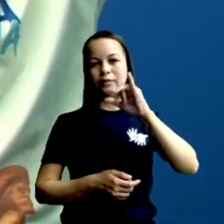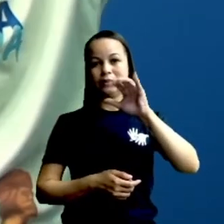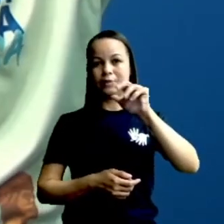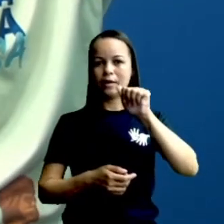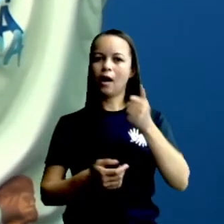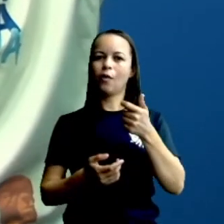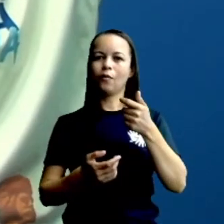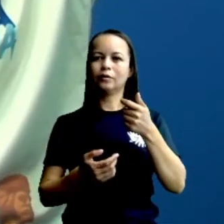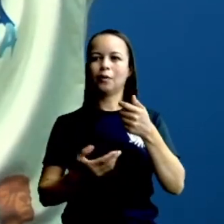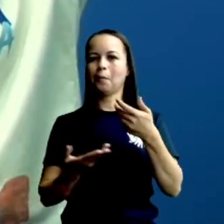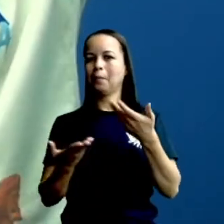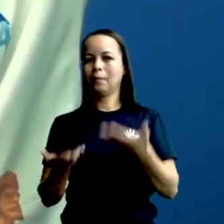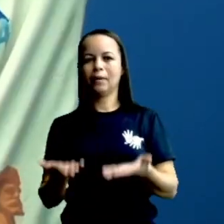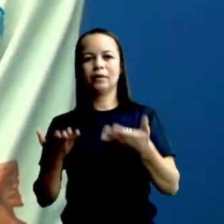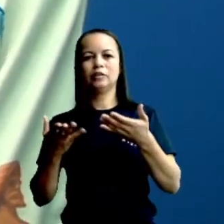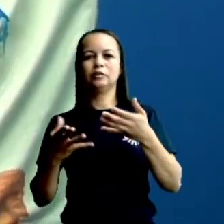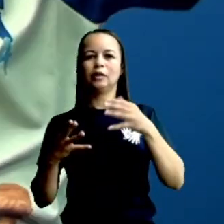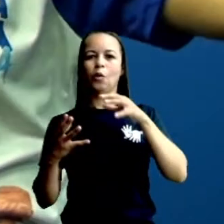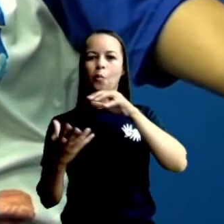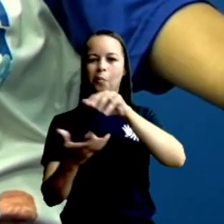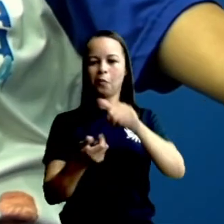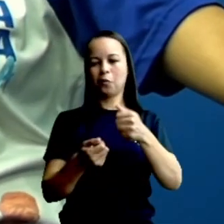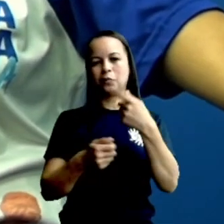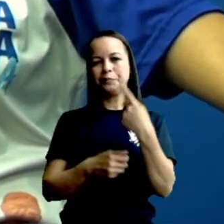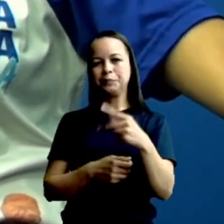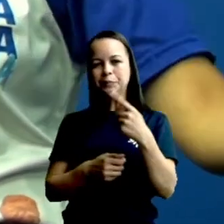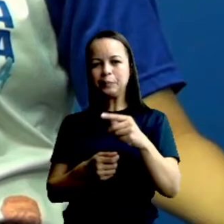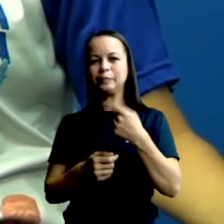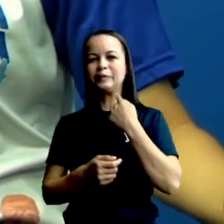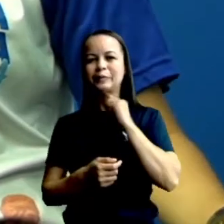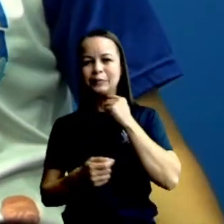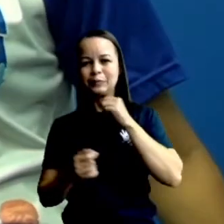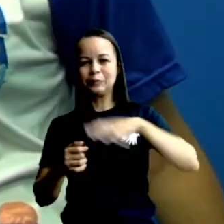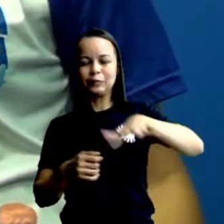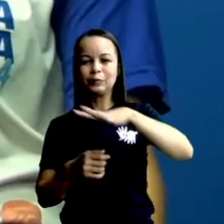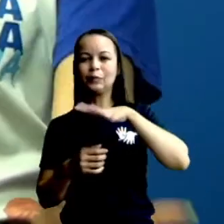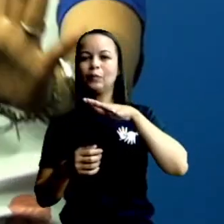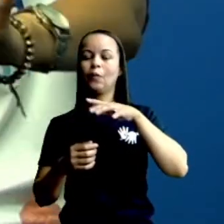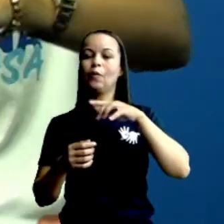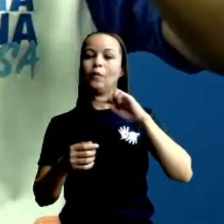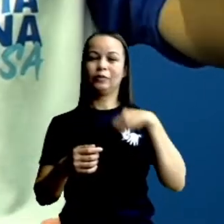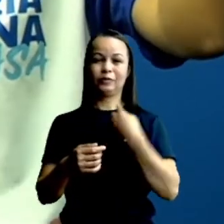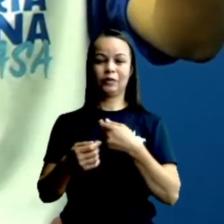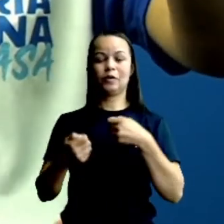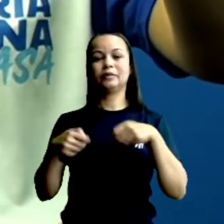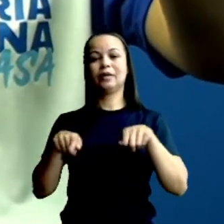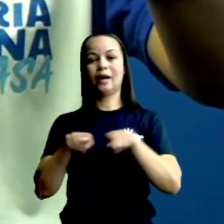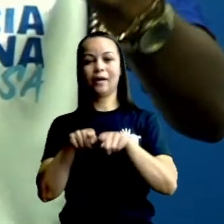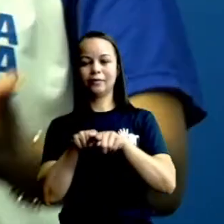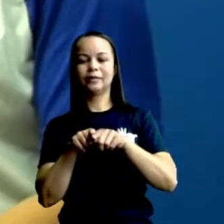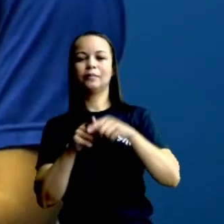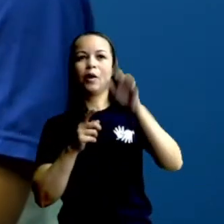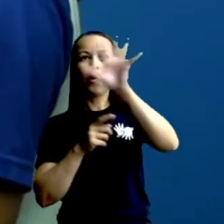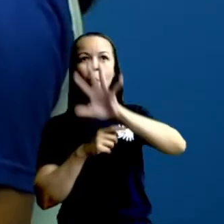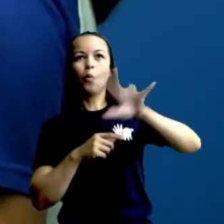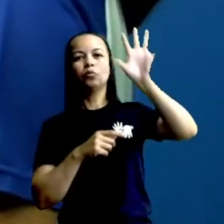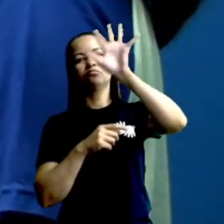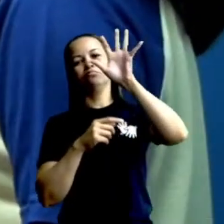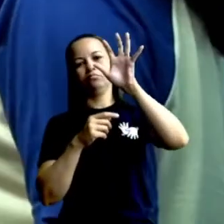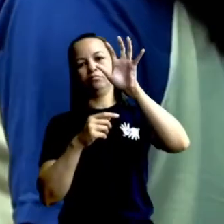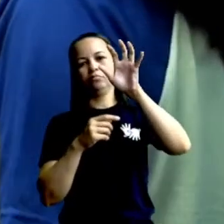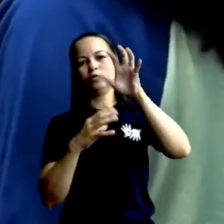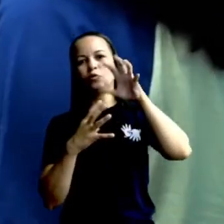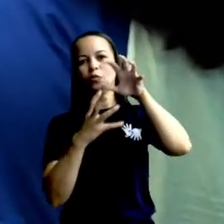o universo, porque o planeta Terra é pequeno para a gente, entendeu? Então a gente ainda polui o universo. Vê